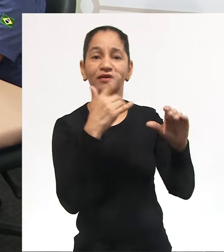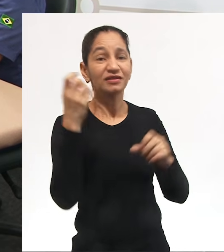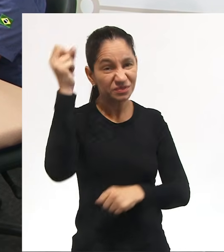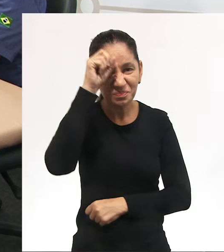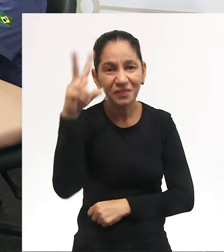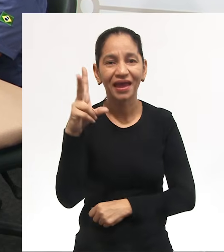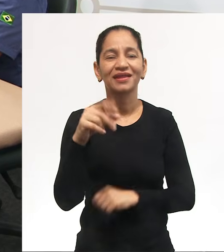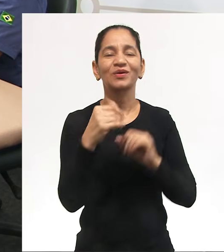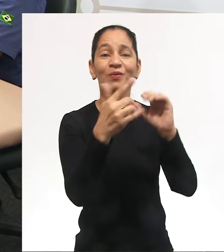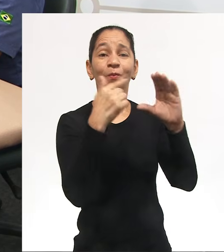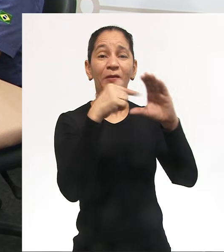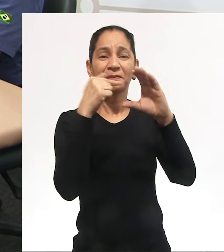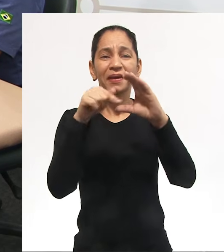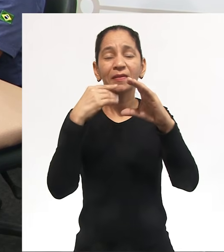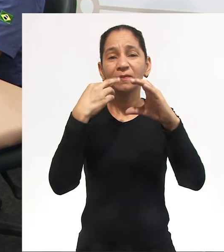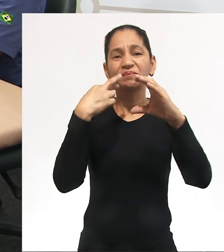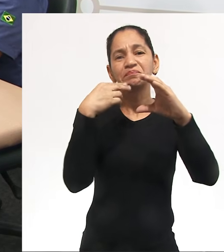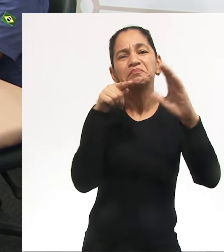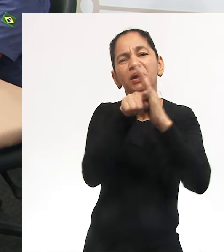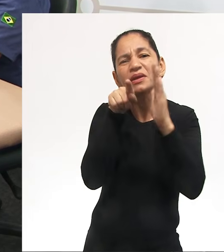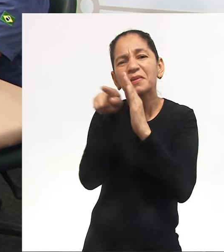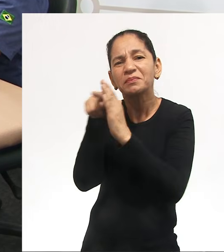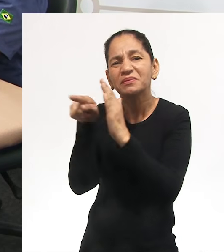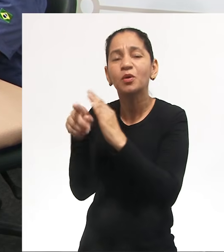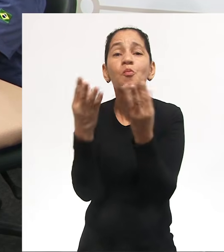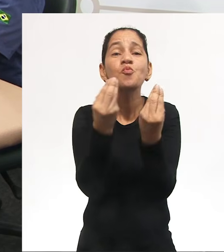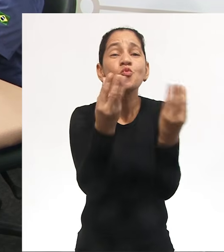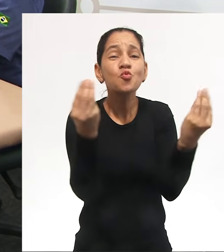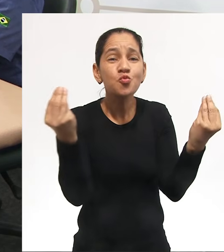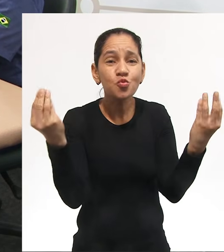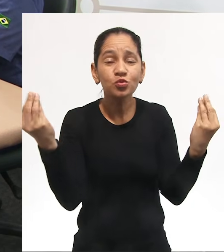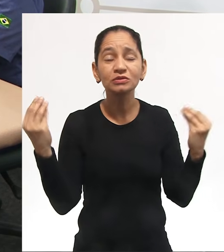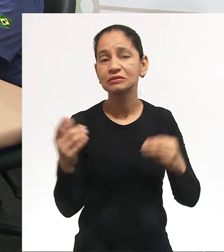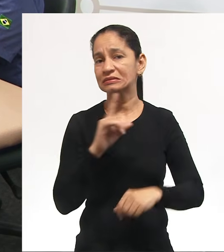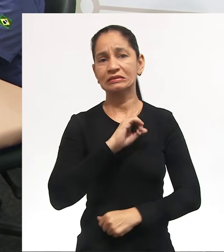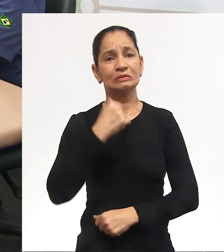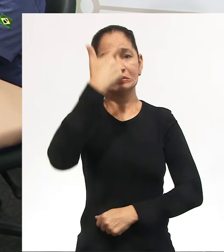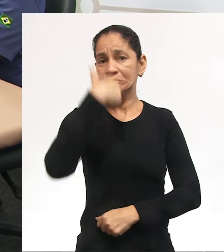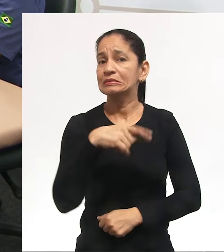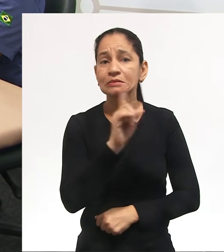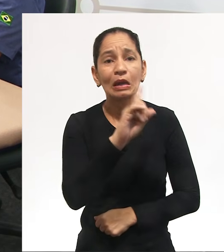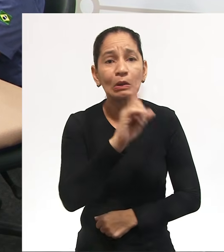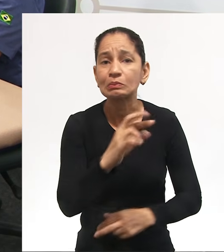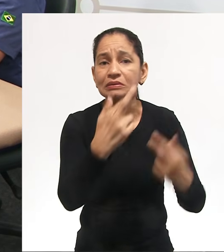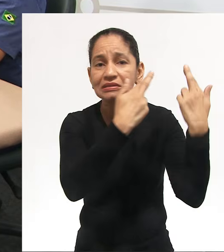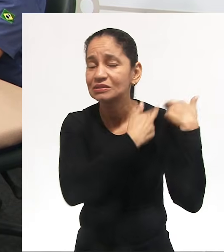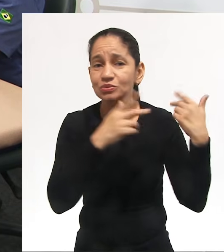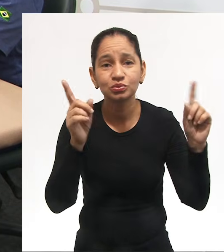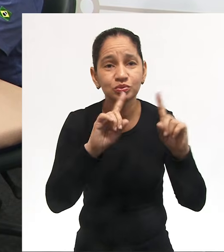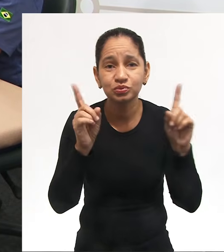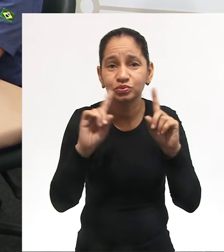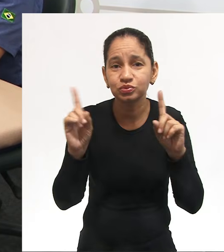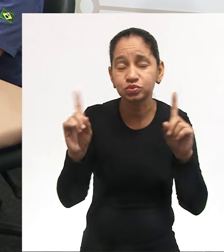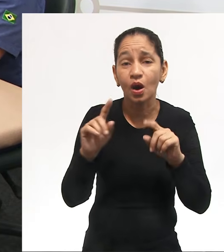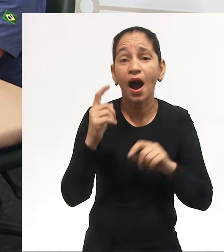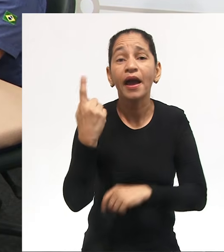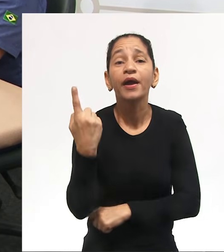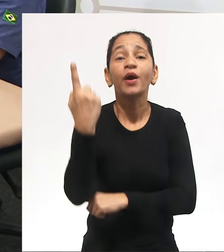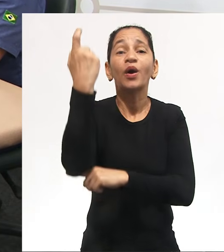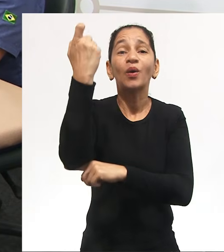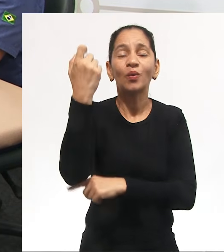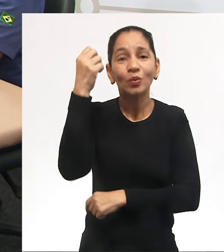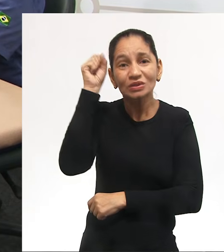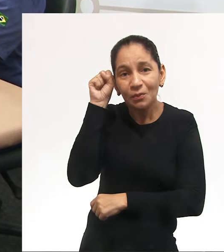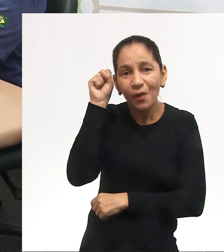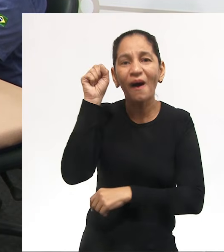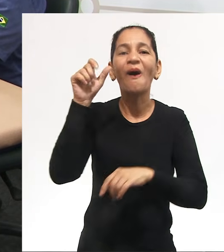Como eu faço isso? Como que eu vou fazer isso? Aí eu mandei para umas 10 pessoas. Aí, não é comigo, é com fulano. Não, até que